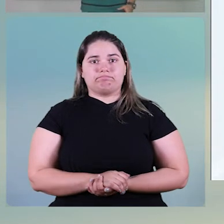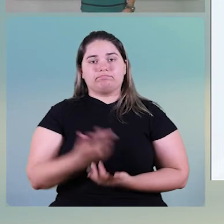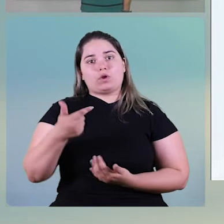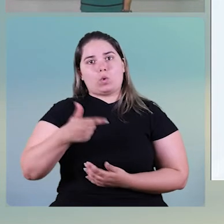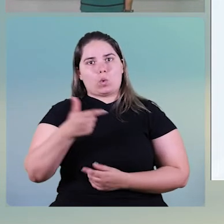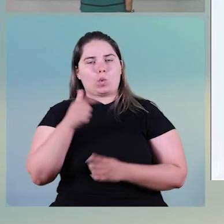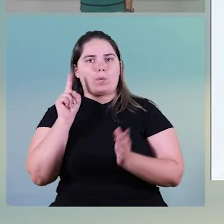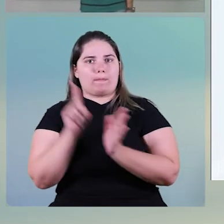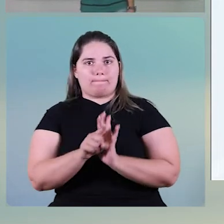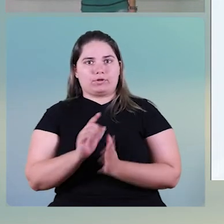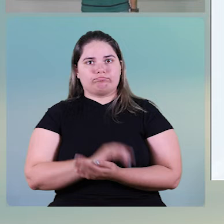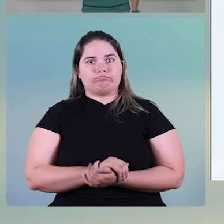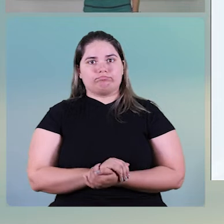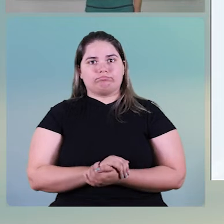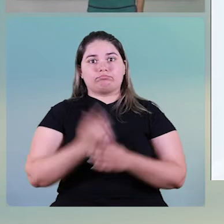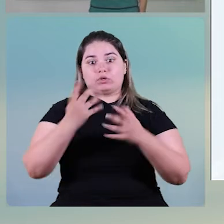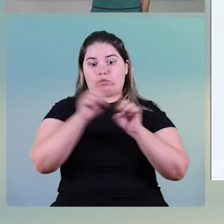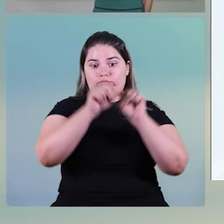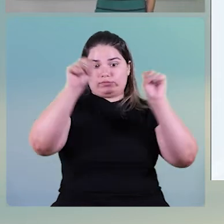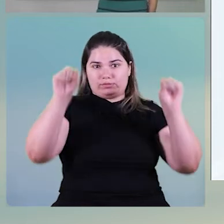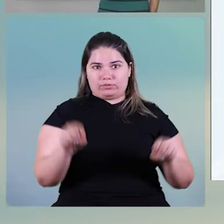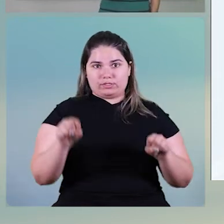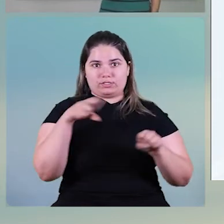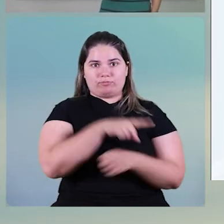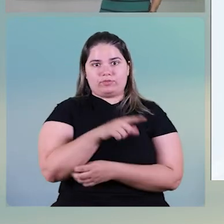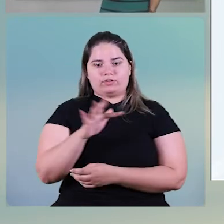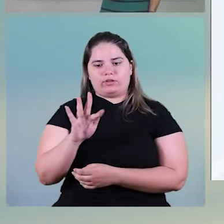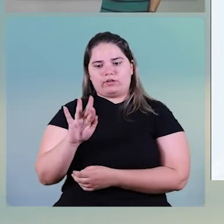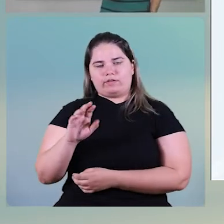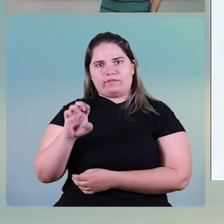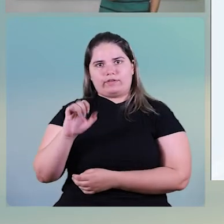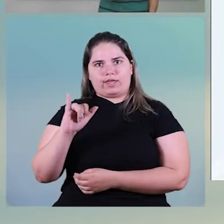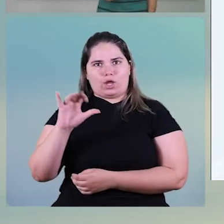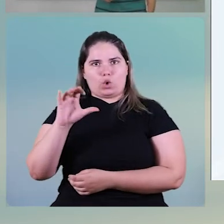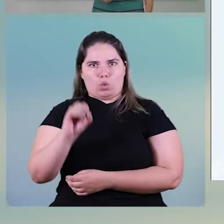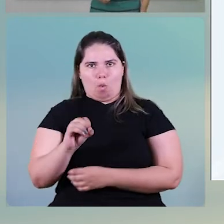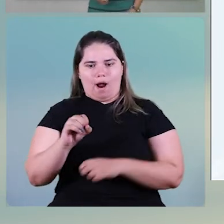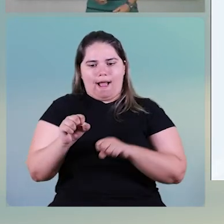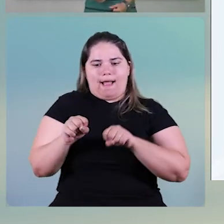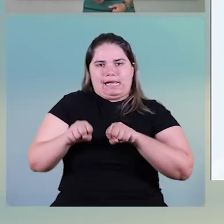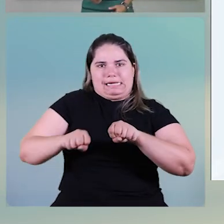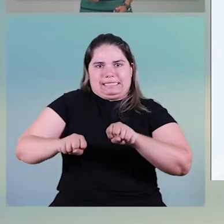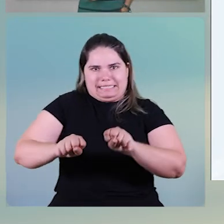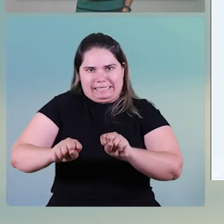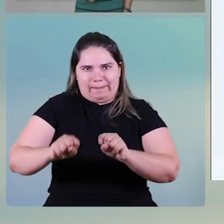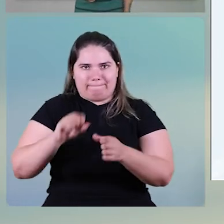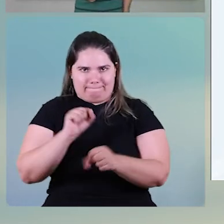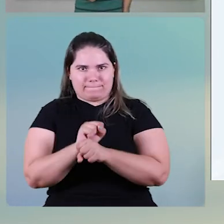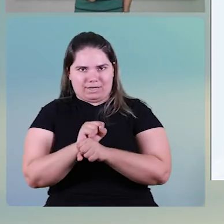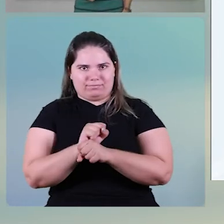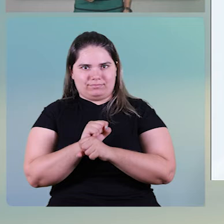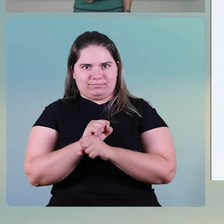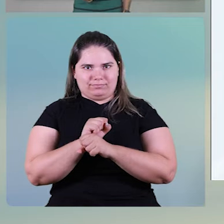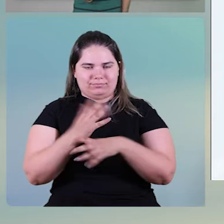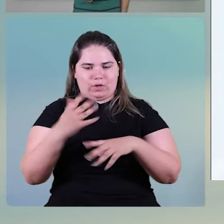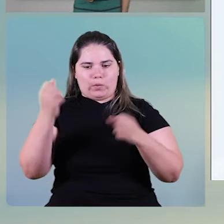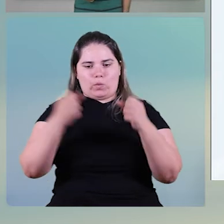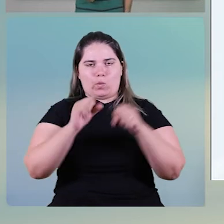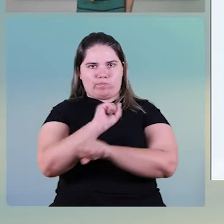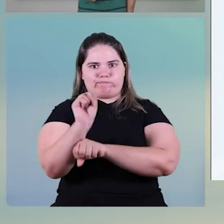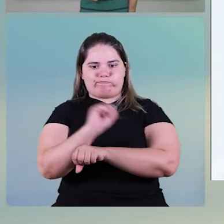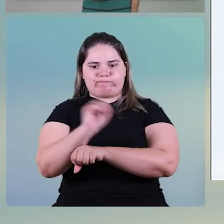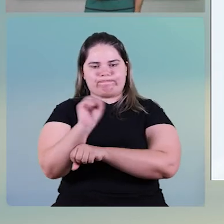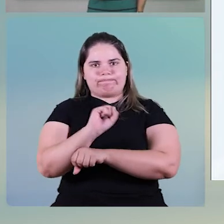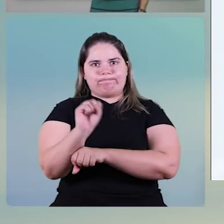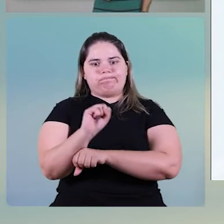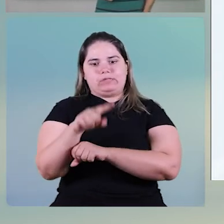Segunda questão, olha. Num sistema de freio convencional, as rodas do carro travam e